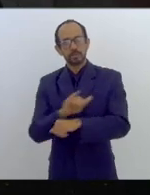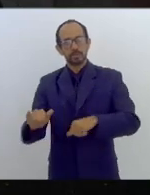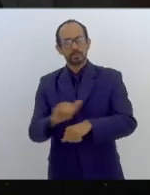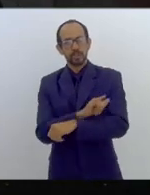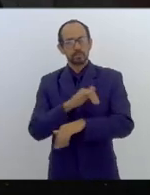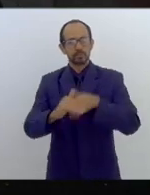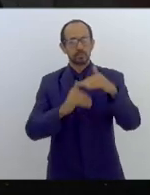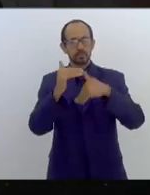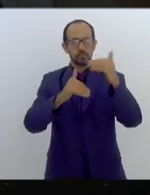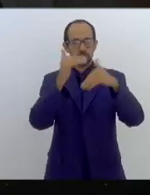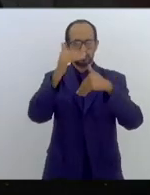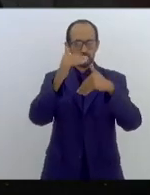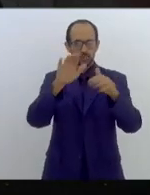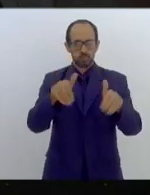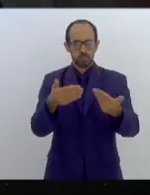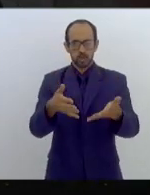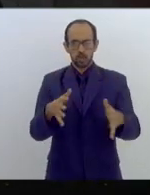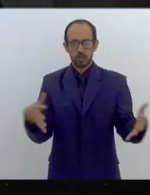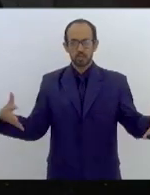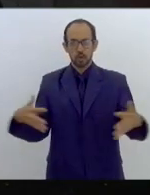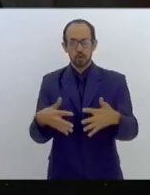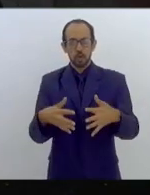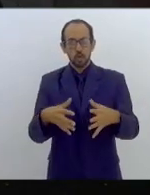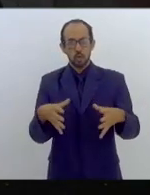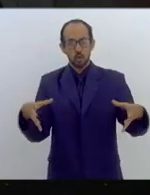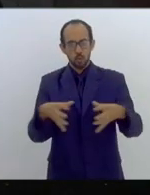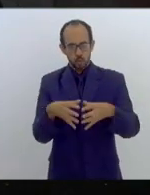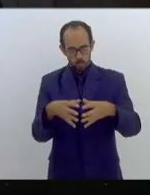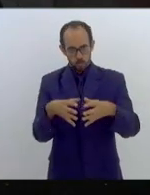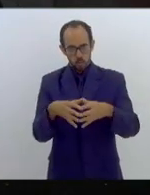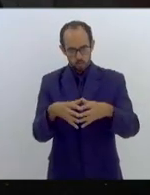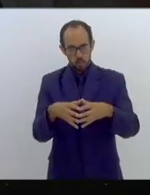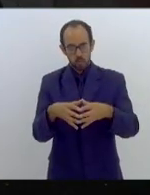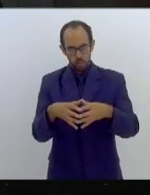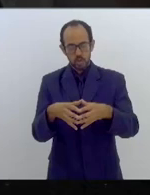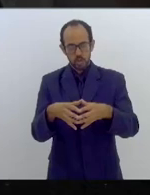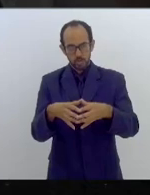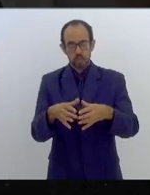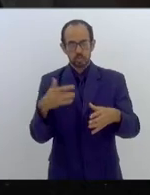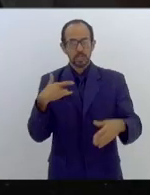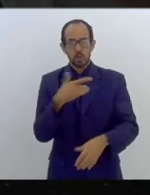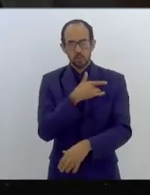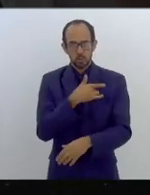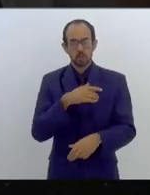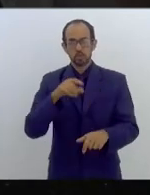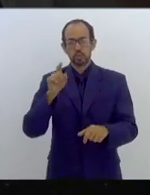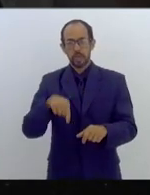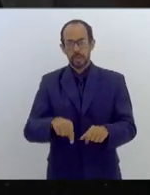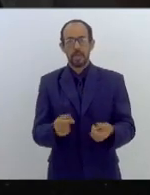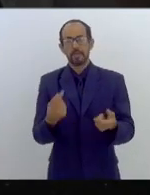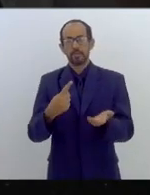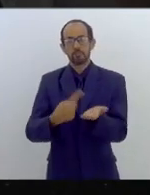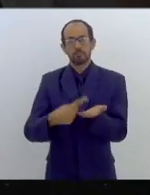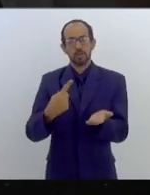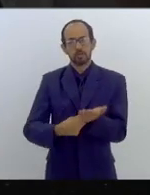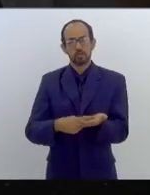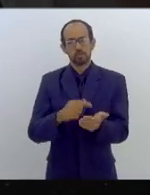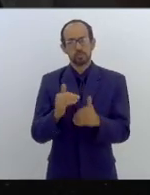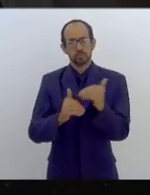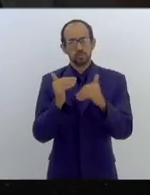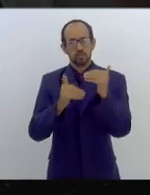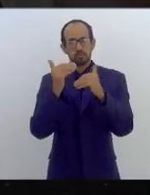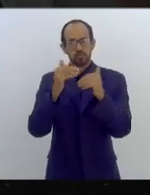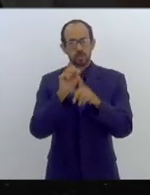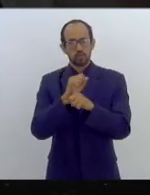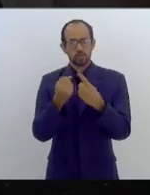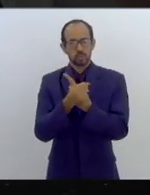desenvolvimento. Então, o Complexo Econômico Industrial da Saúde se insere nesta agenda de um projeto estratégico de desenvolvimento econômico e social do nosso Estado.